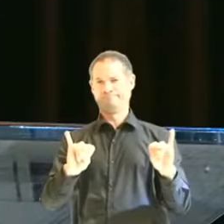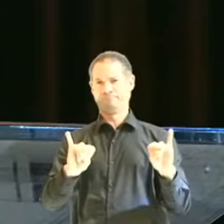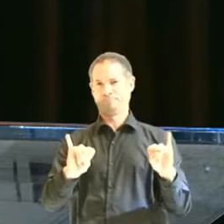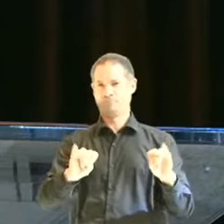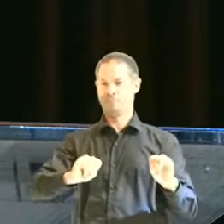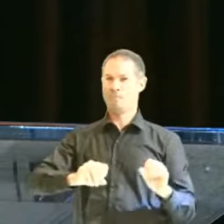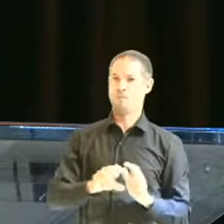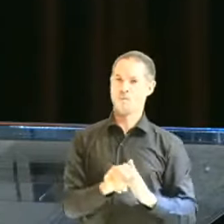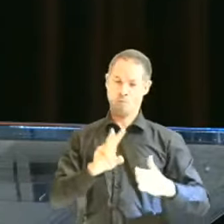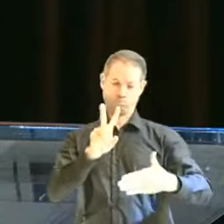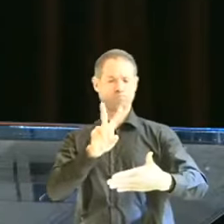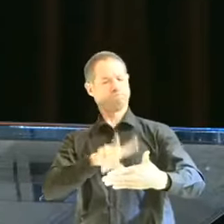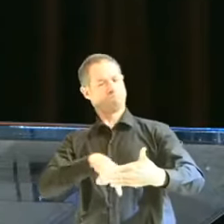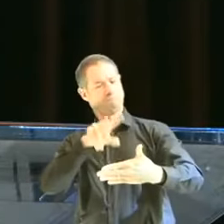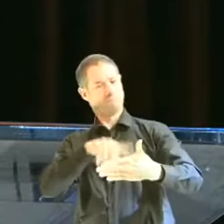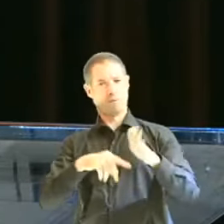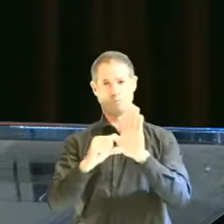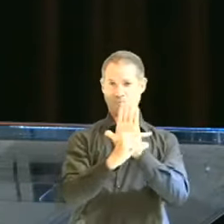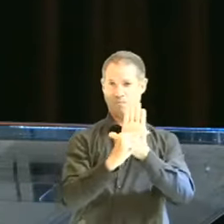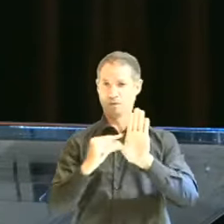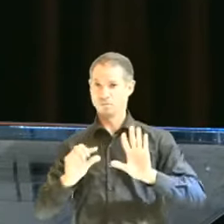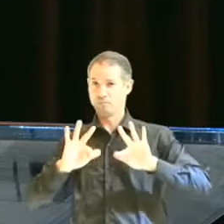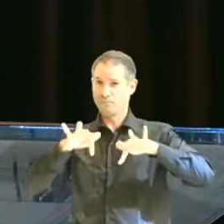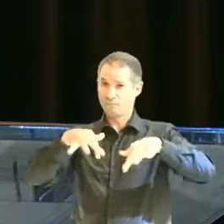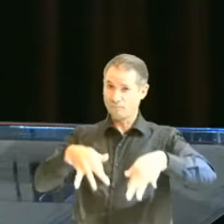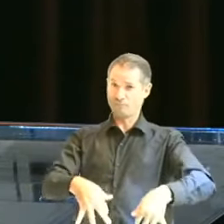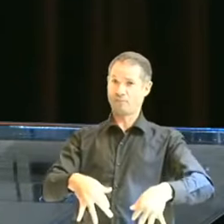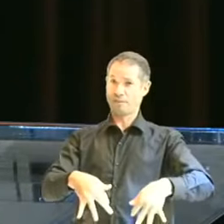vou ler só os versículos finais,